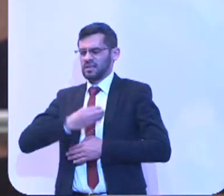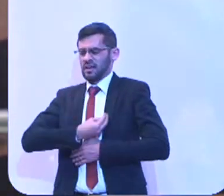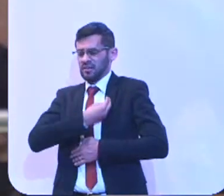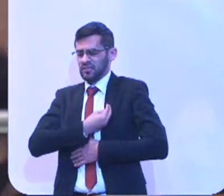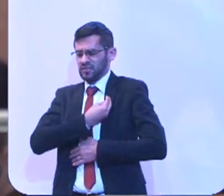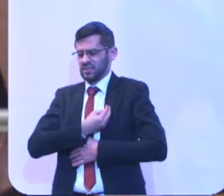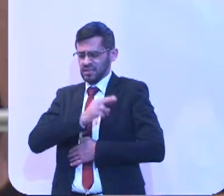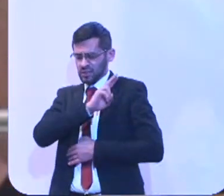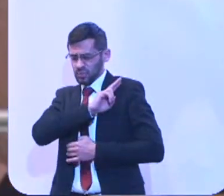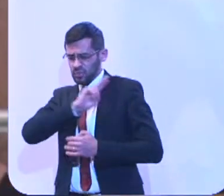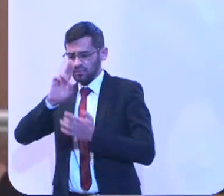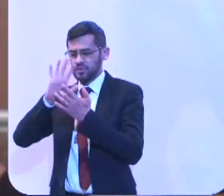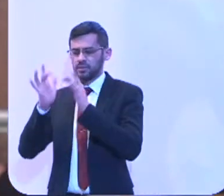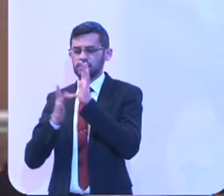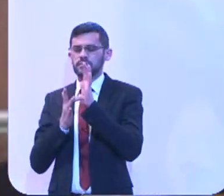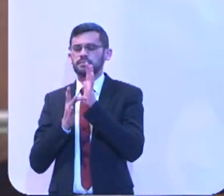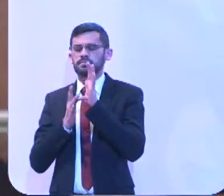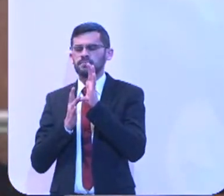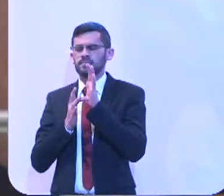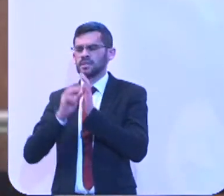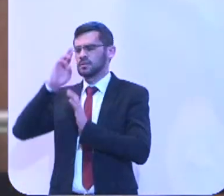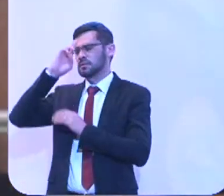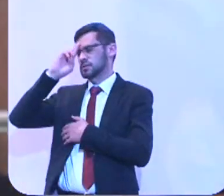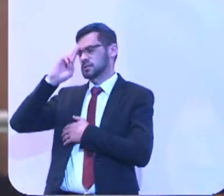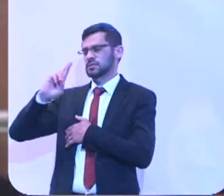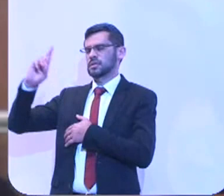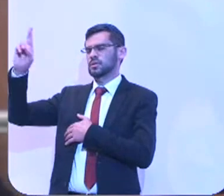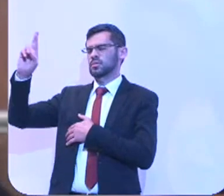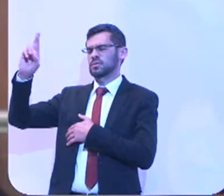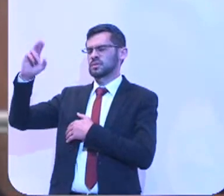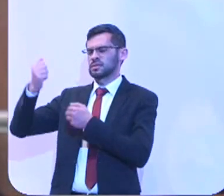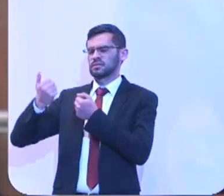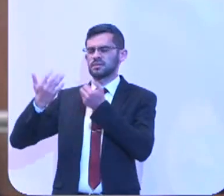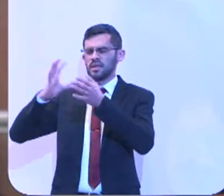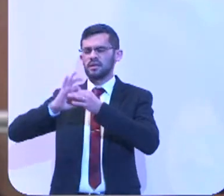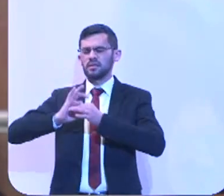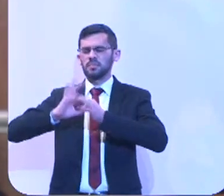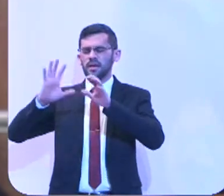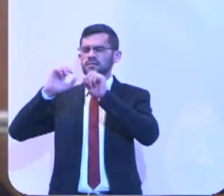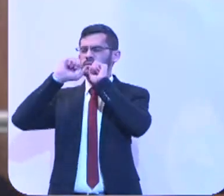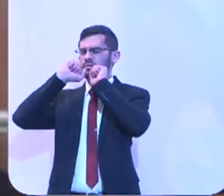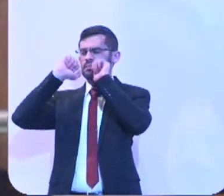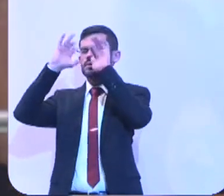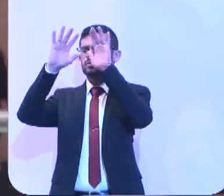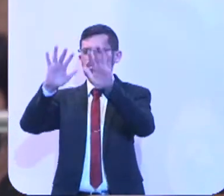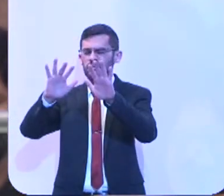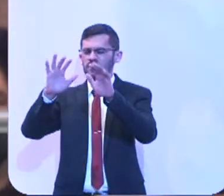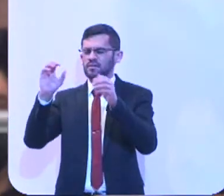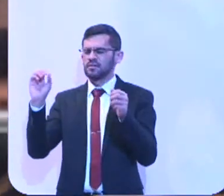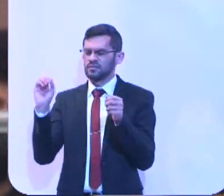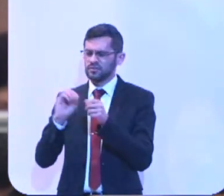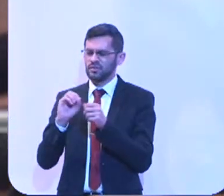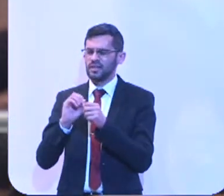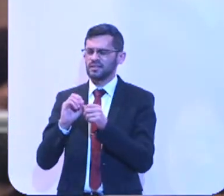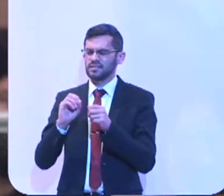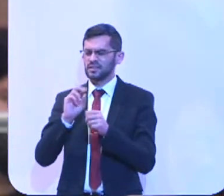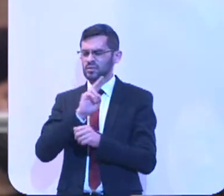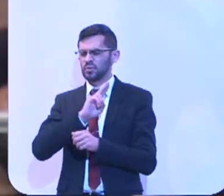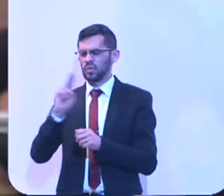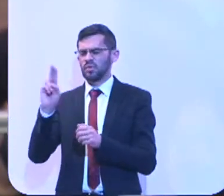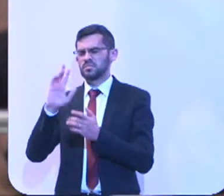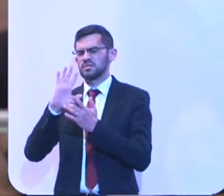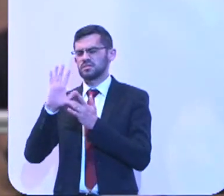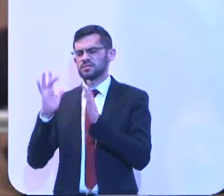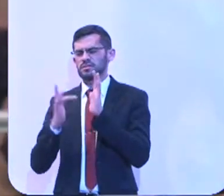em nome de Jesus. Que o Senhor nos liberte e nos abençoe. Faz assim, Pai.